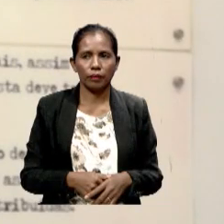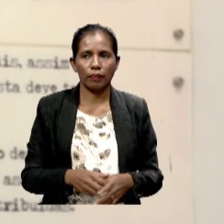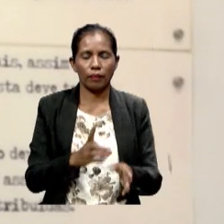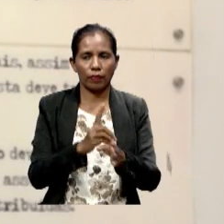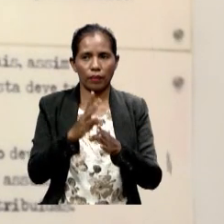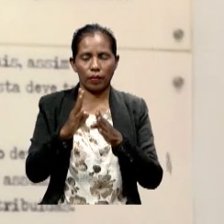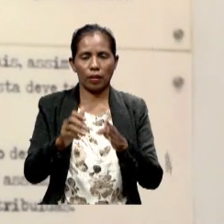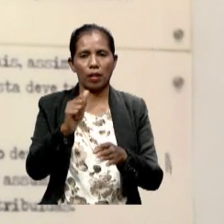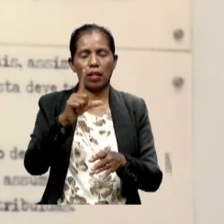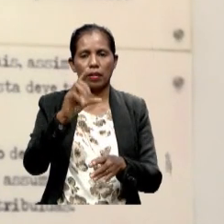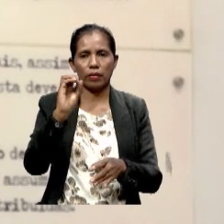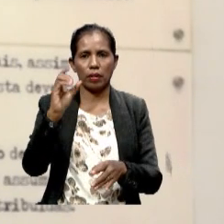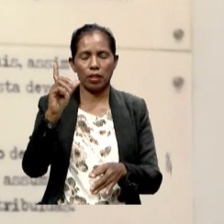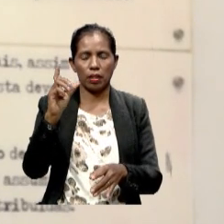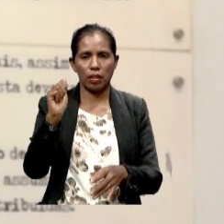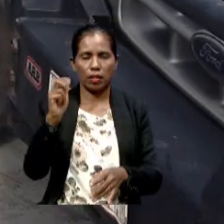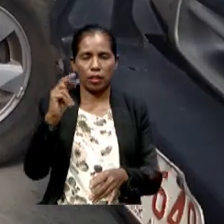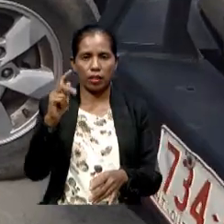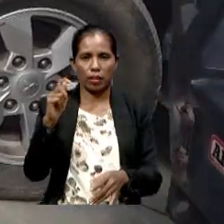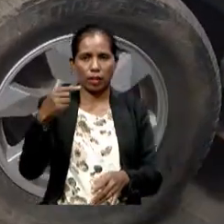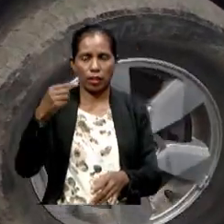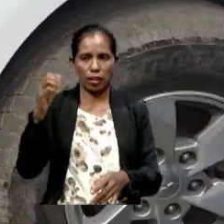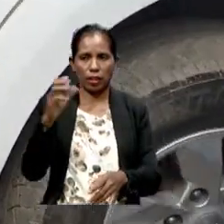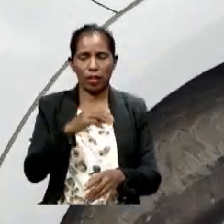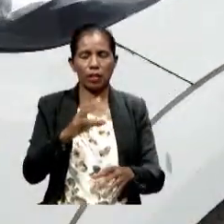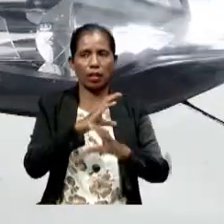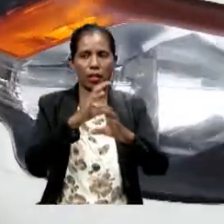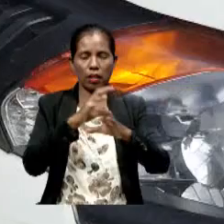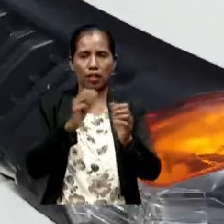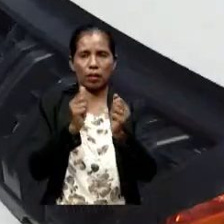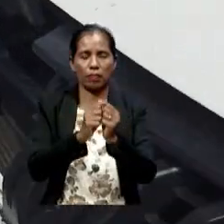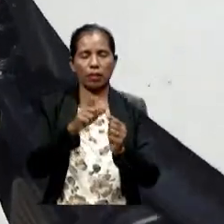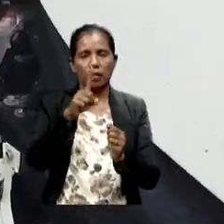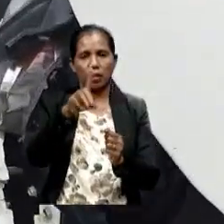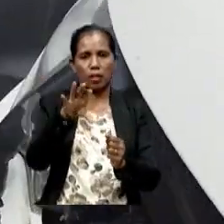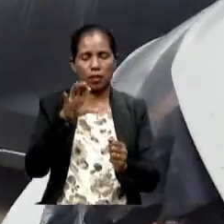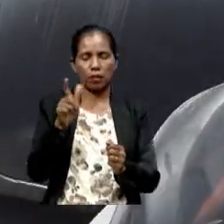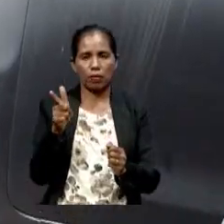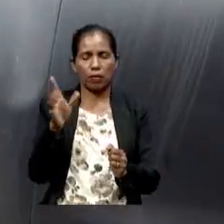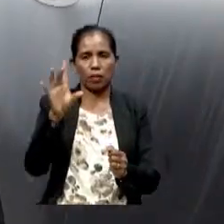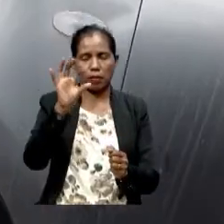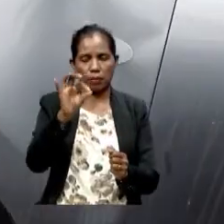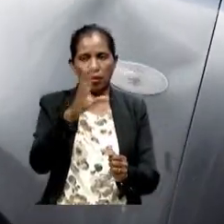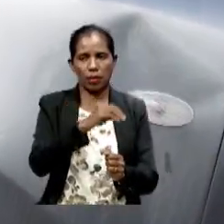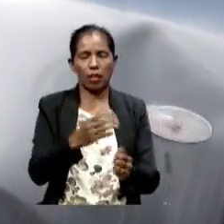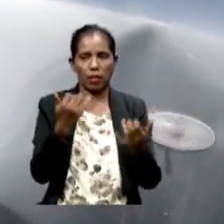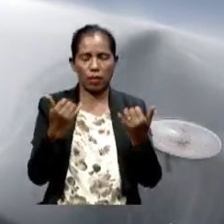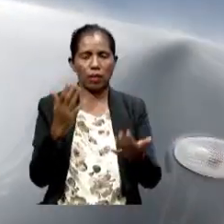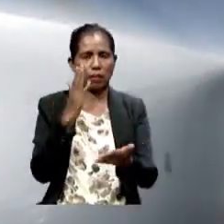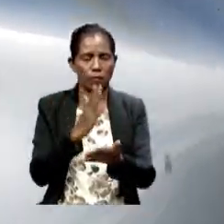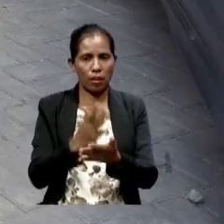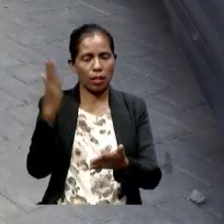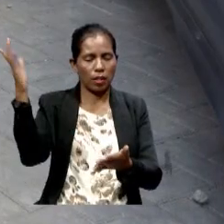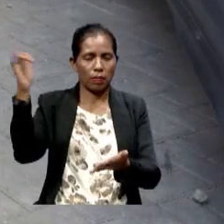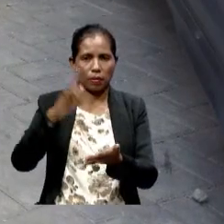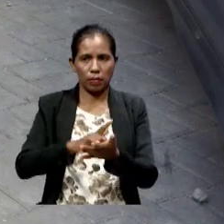Diretor-Geral Alfândega José António Fátima Abílio Hateten, carreta à torcida Ronu Recencia neve durante ne para ir a ponte cais a portil